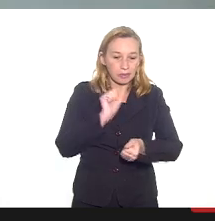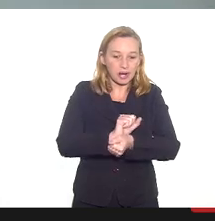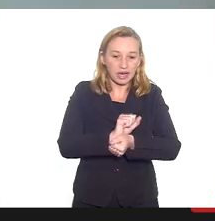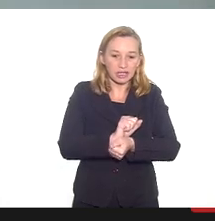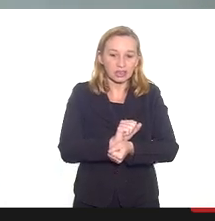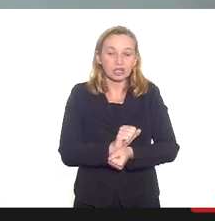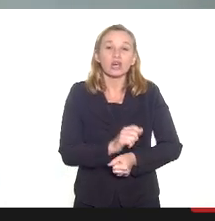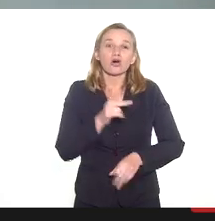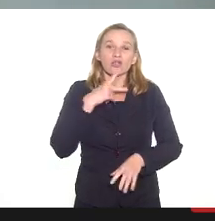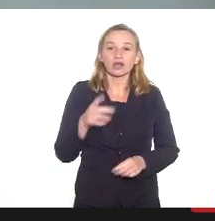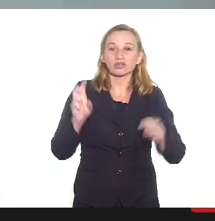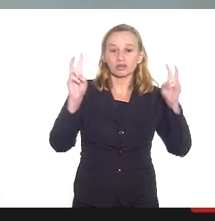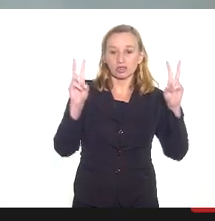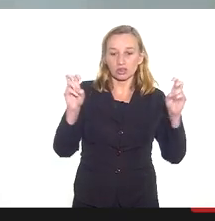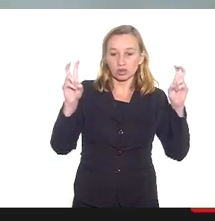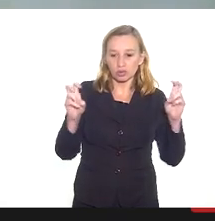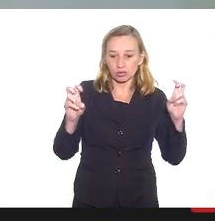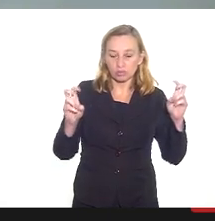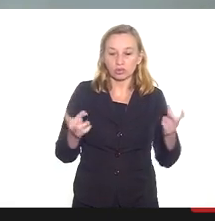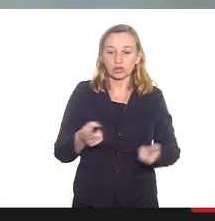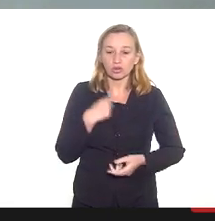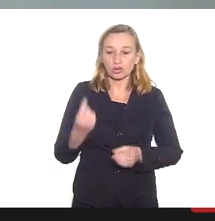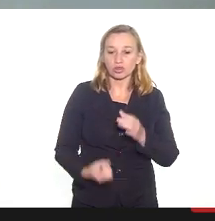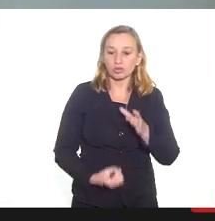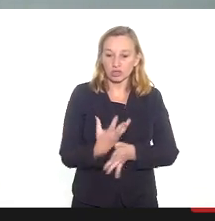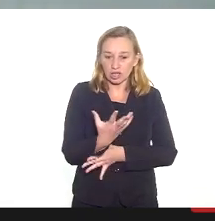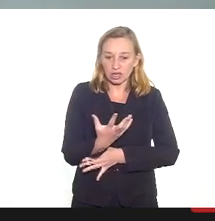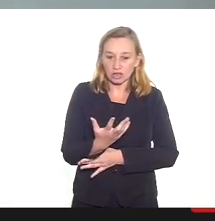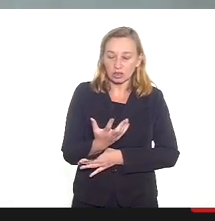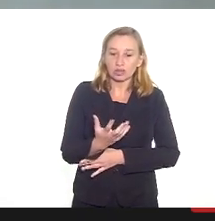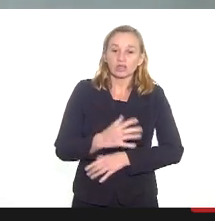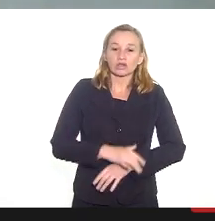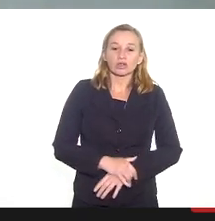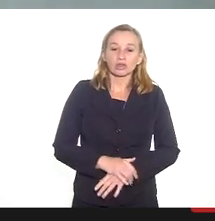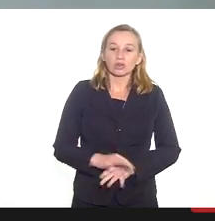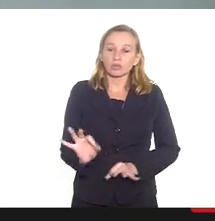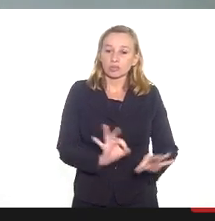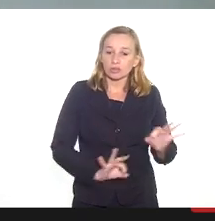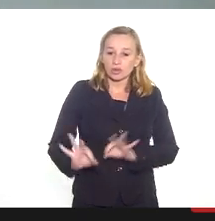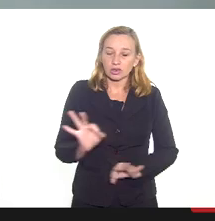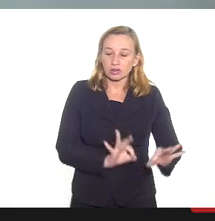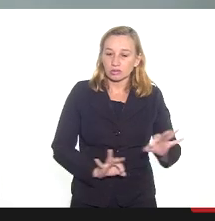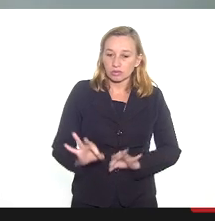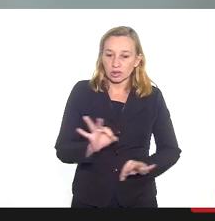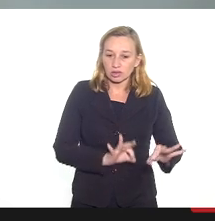nas questões que nós estamos construindo como um plano para